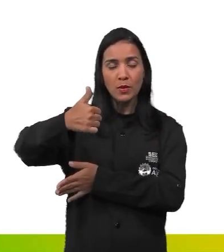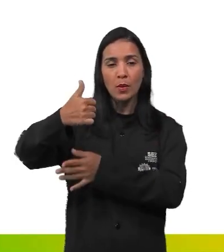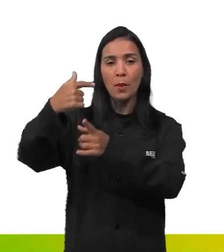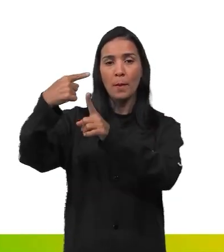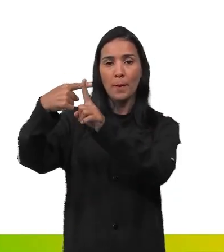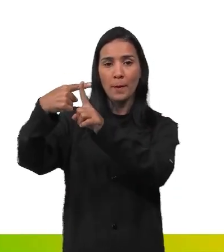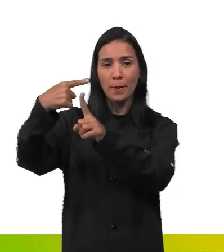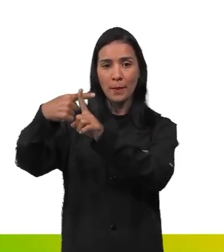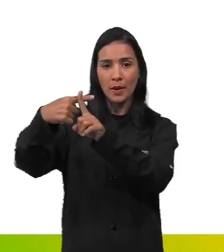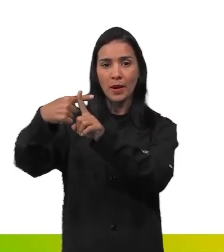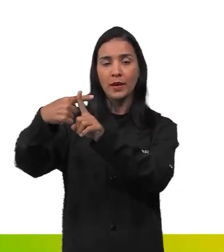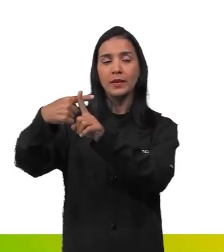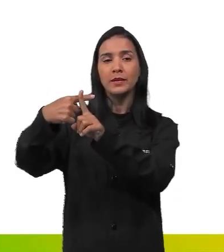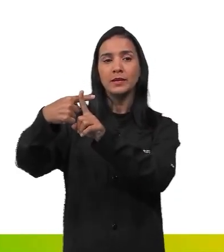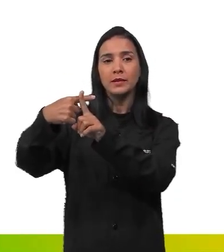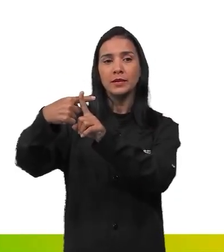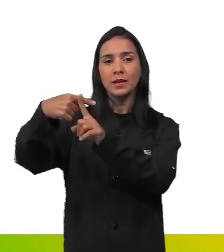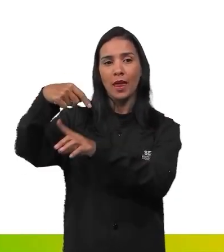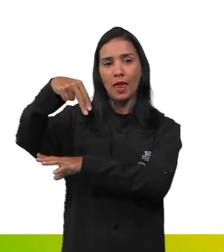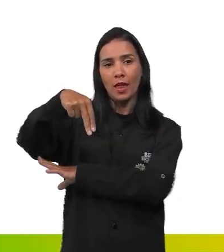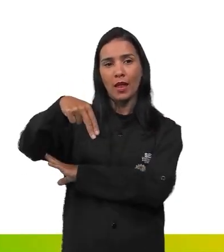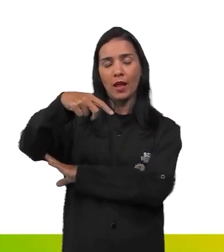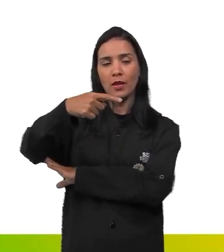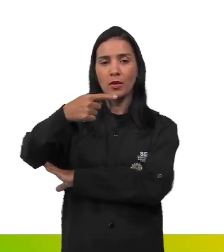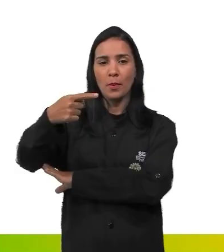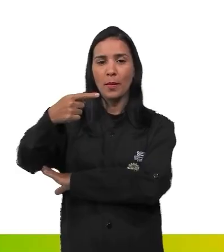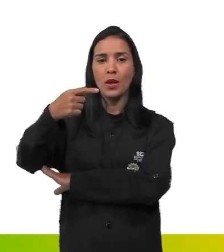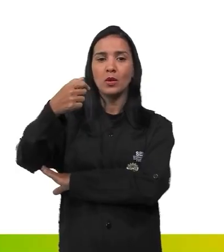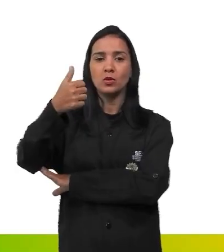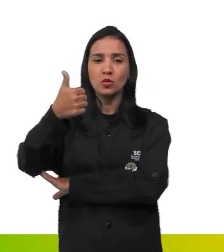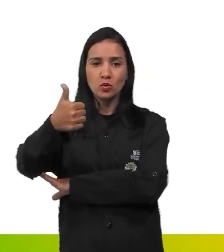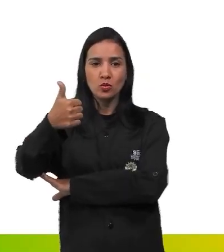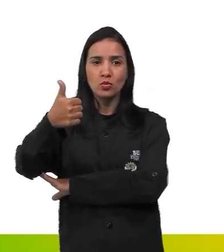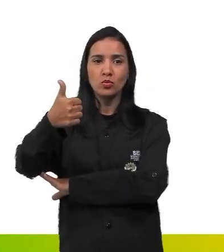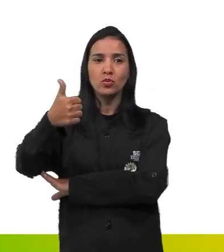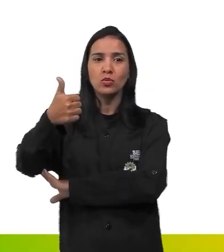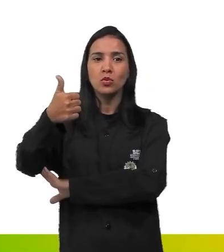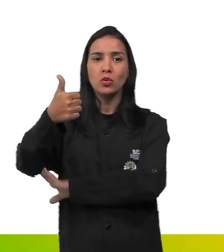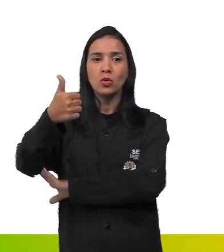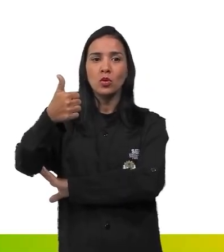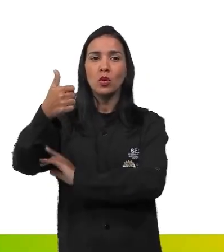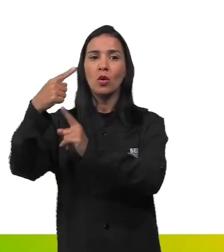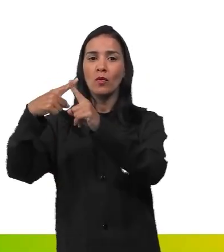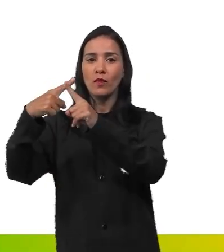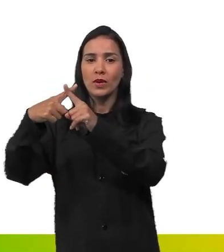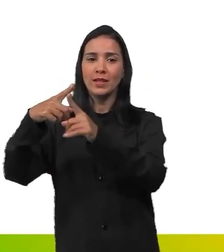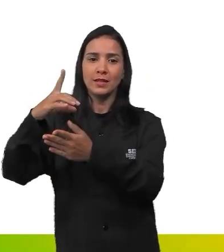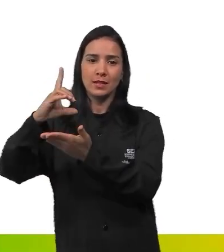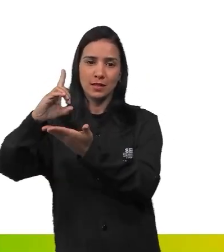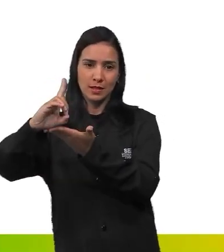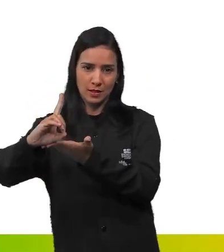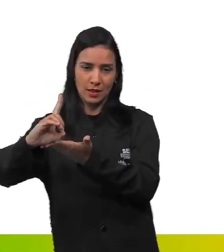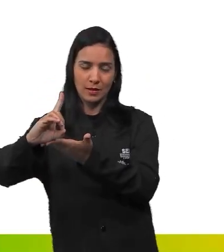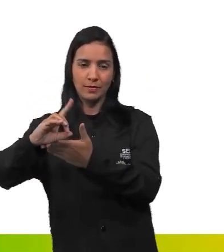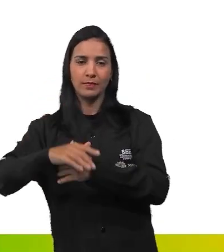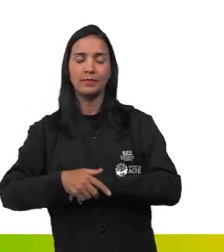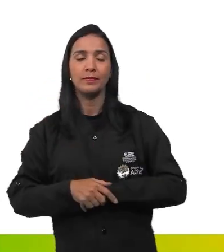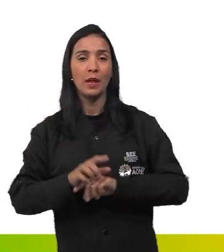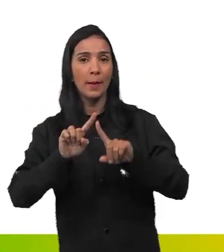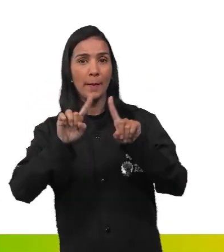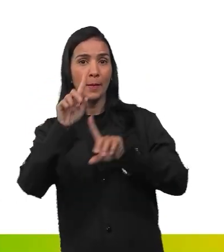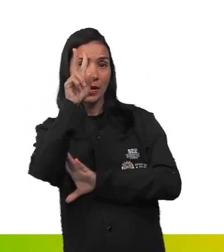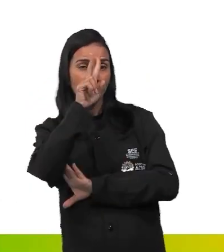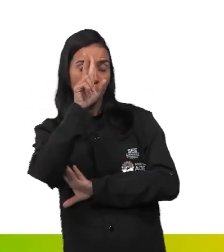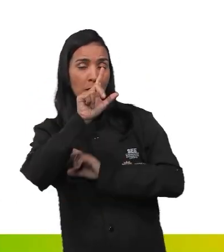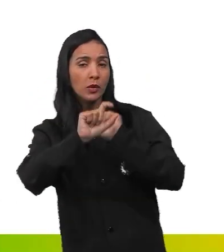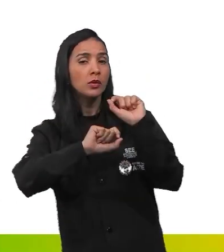mais n menos 1 vezes a razão D. Lembrando que uma